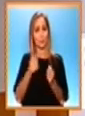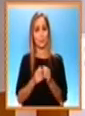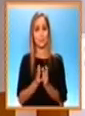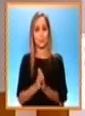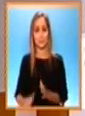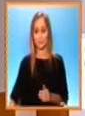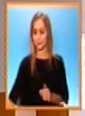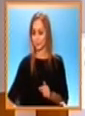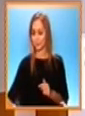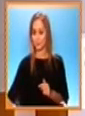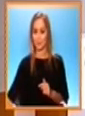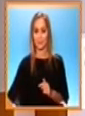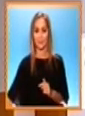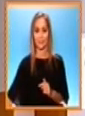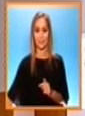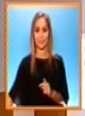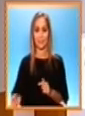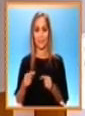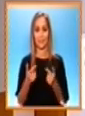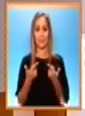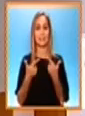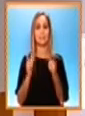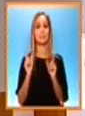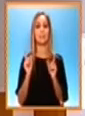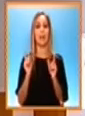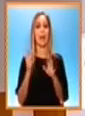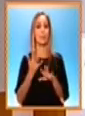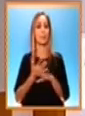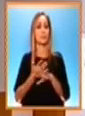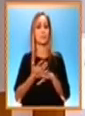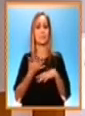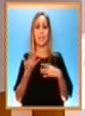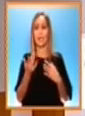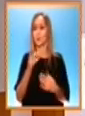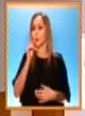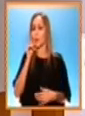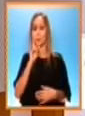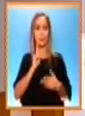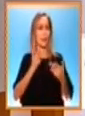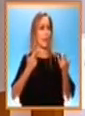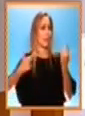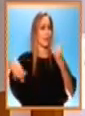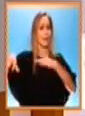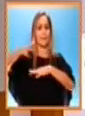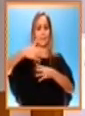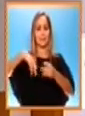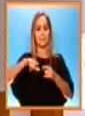São os chiques, tudo pode acontecer. Era um bocado a liberdade sexual, mas pronto, as mulheres depois virão